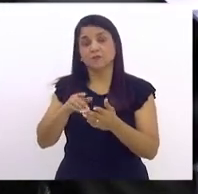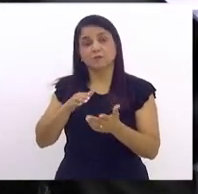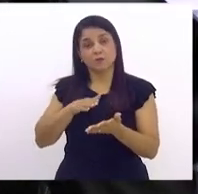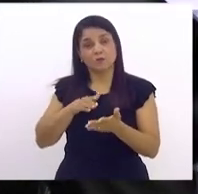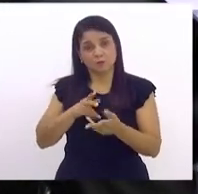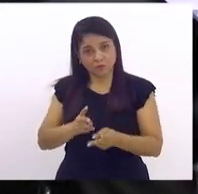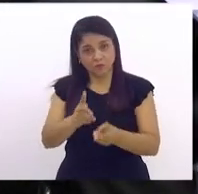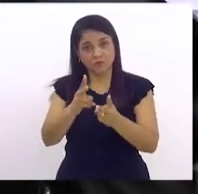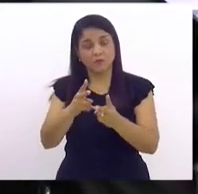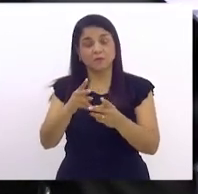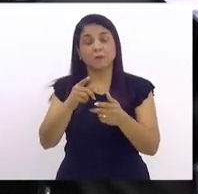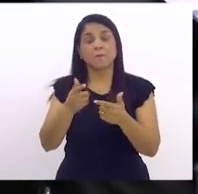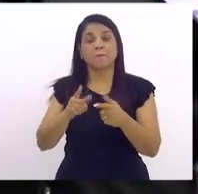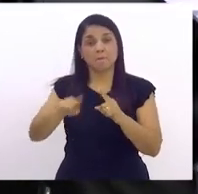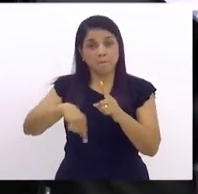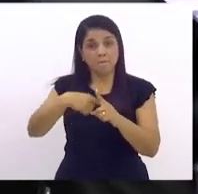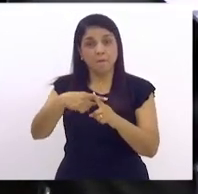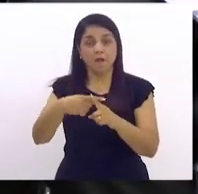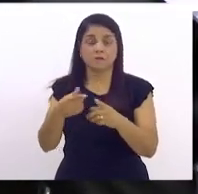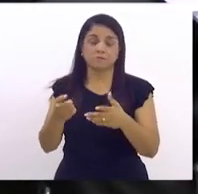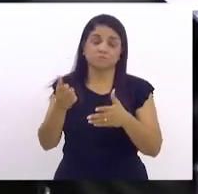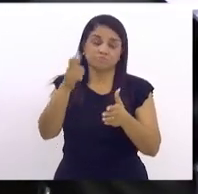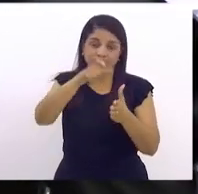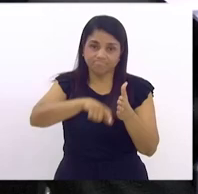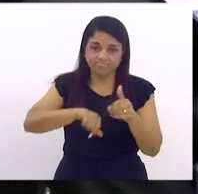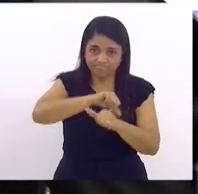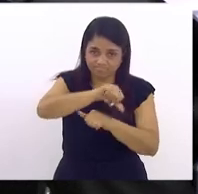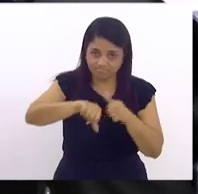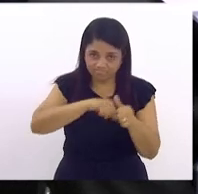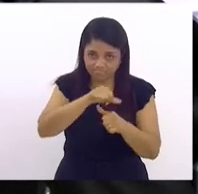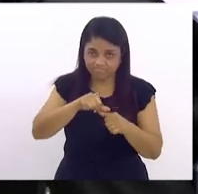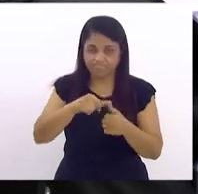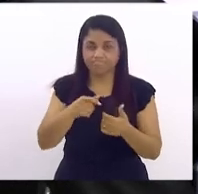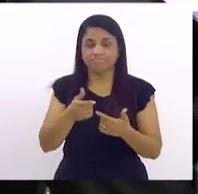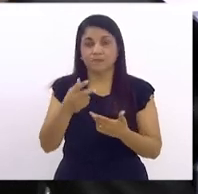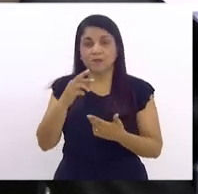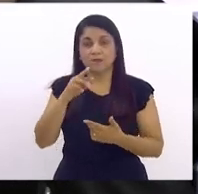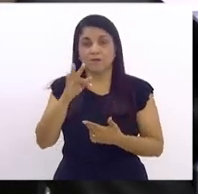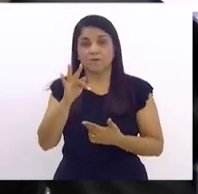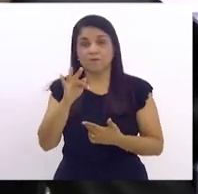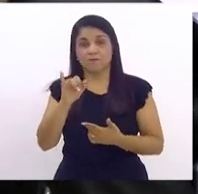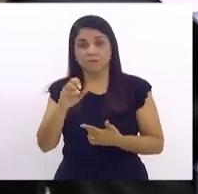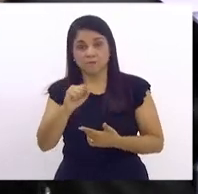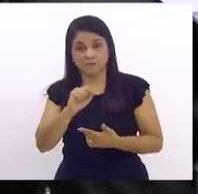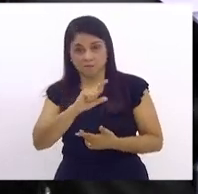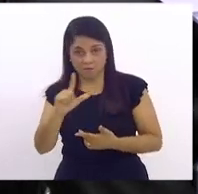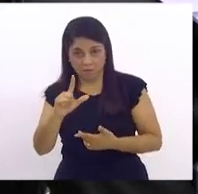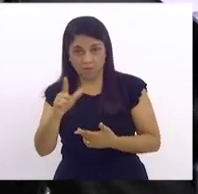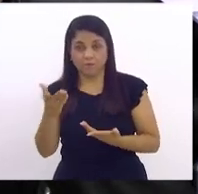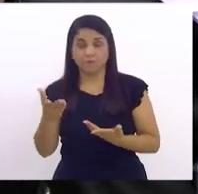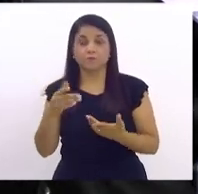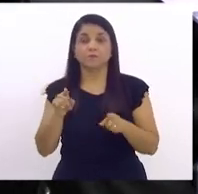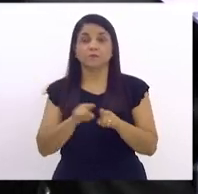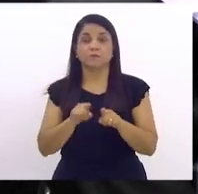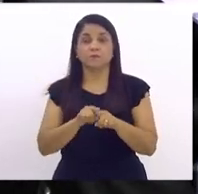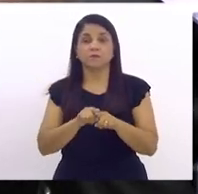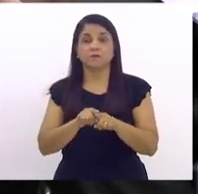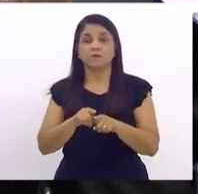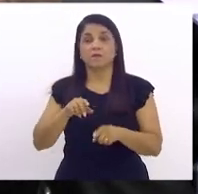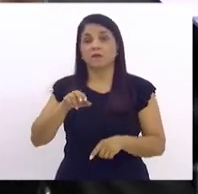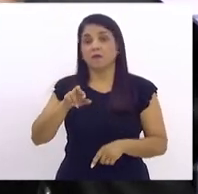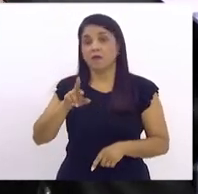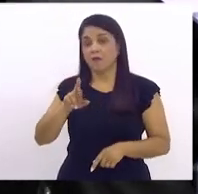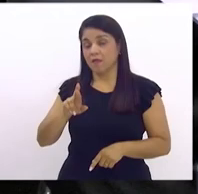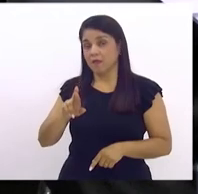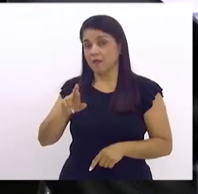no regime de recuperação fiscal. E o terceiro, que é um obstáculo que é do RF e da